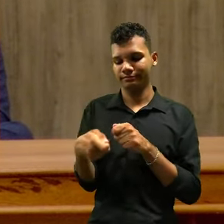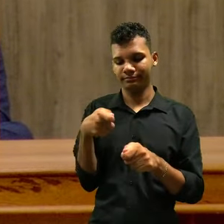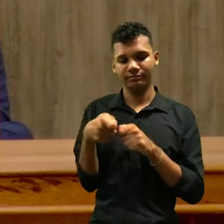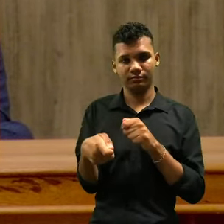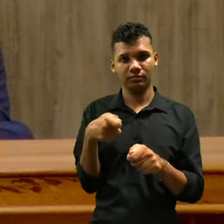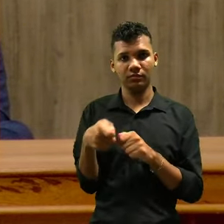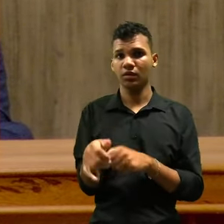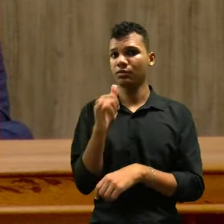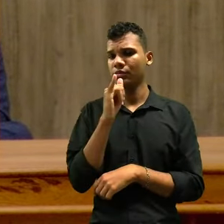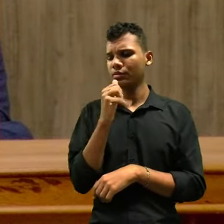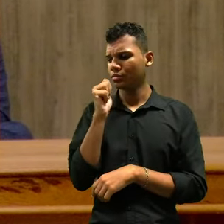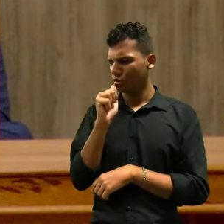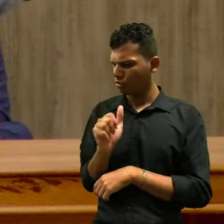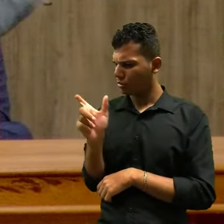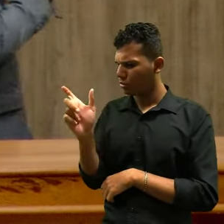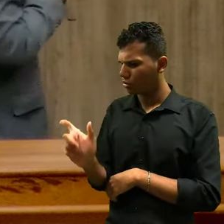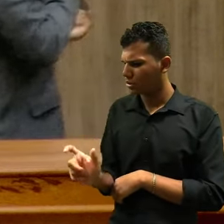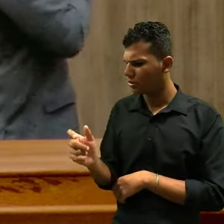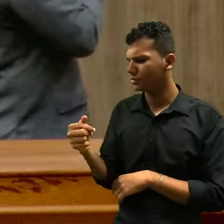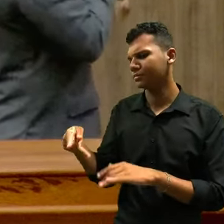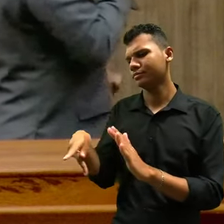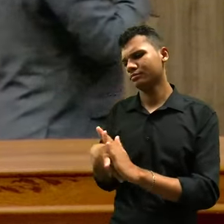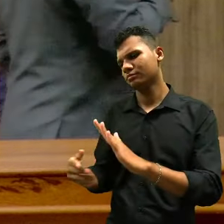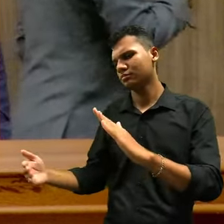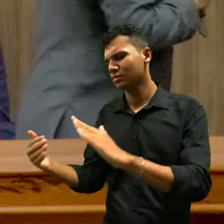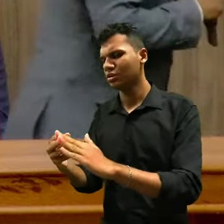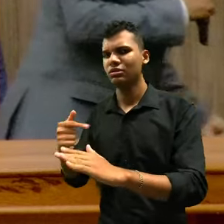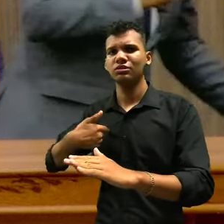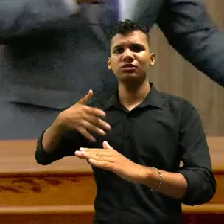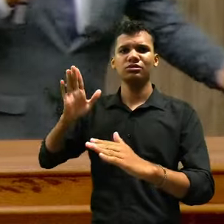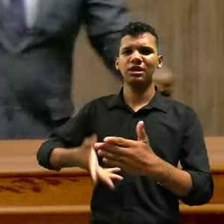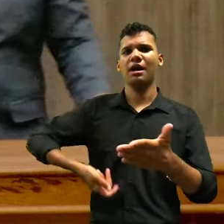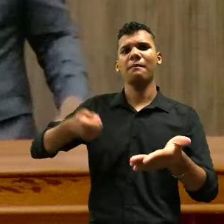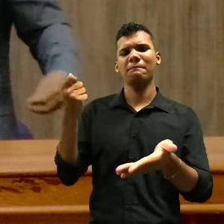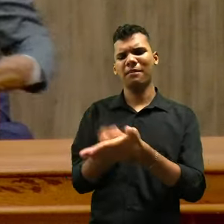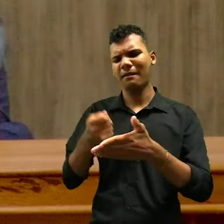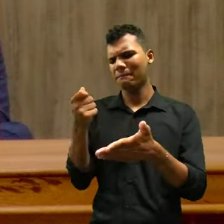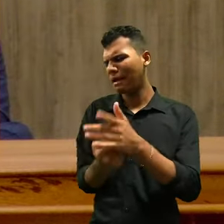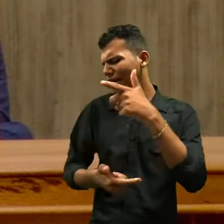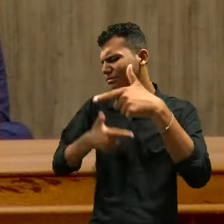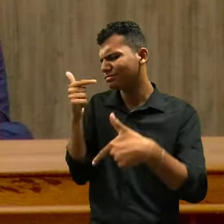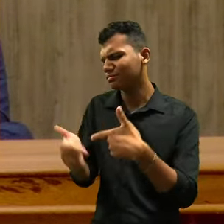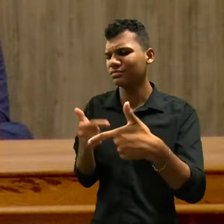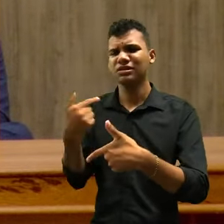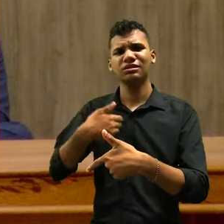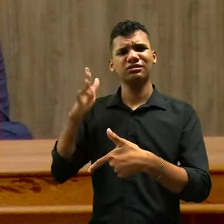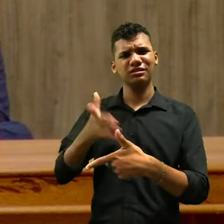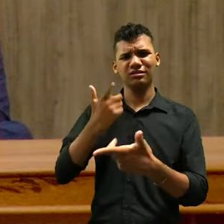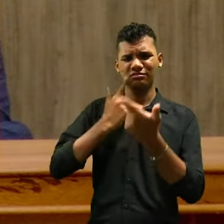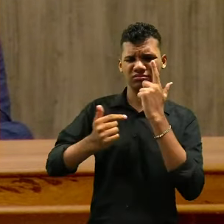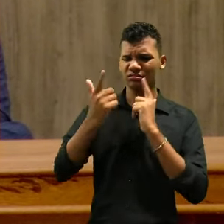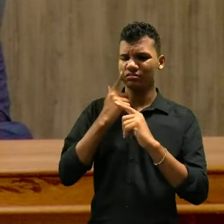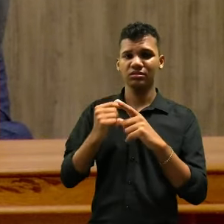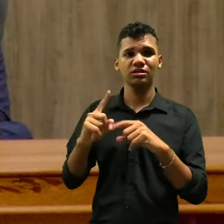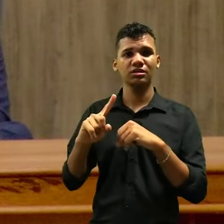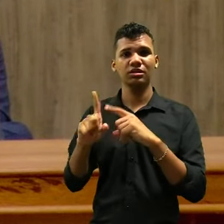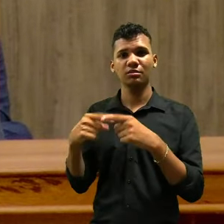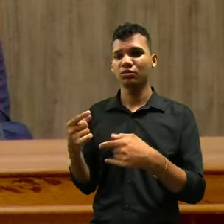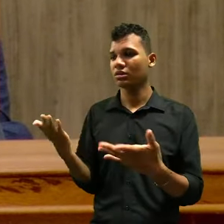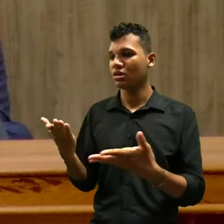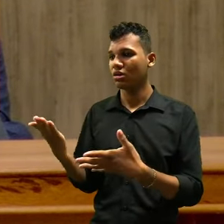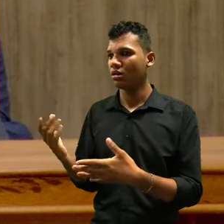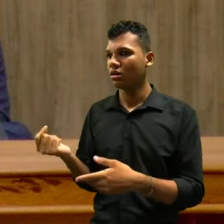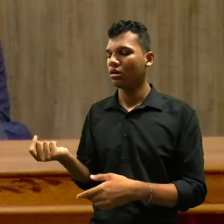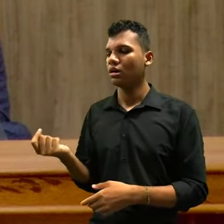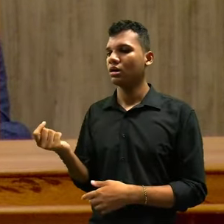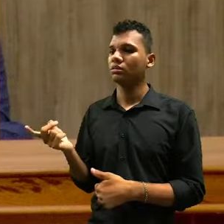é bem feita que ela já passou por luta ela já chorou quando ela veio o primeira a a primeira coisa agora ela se